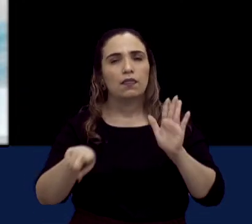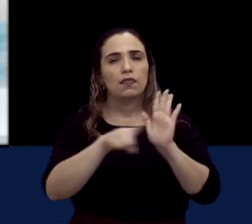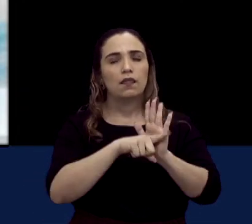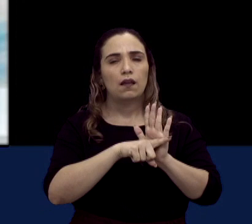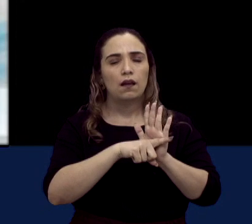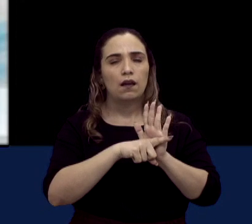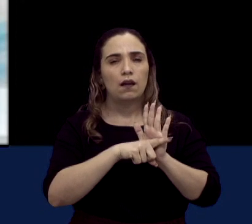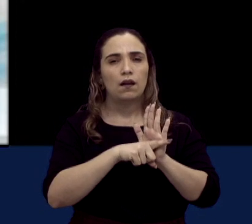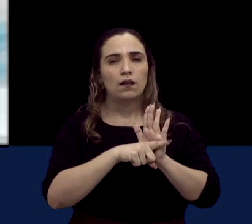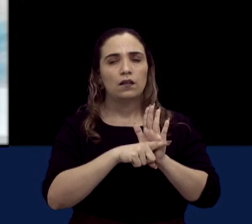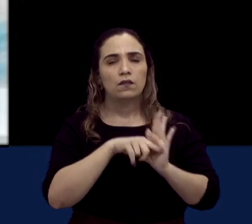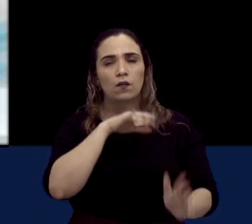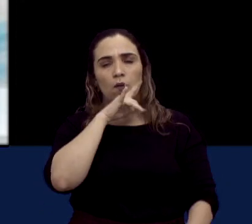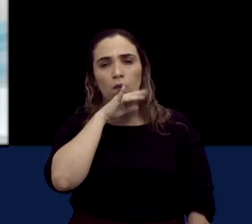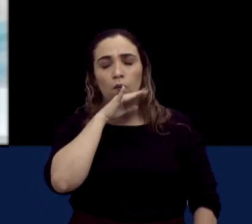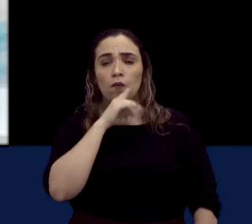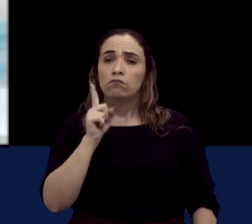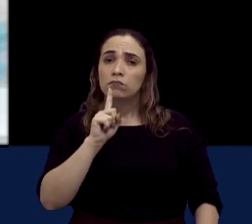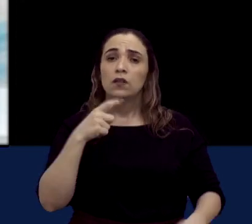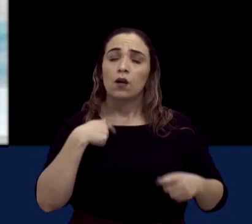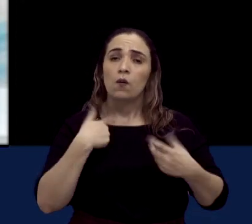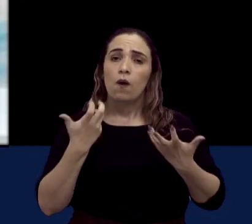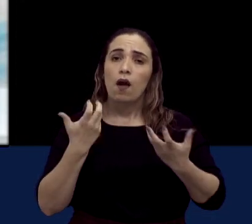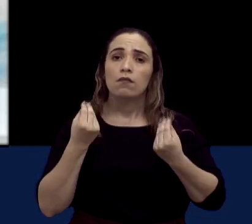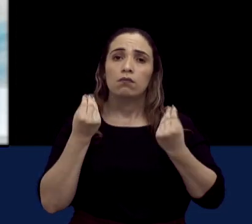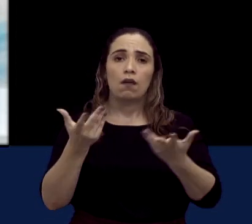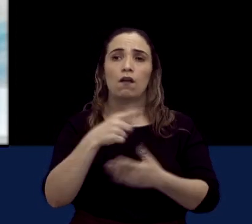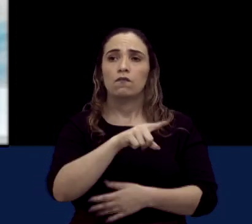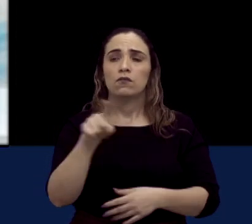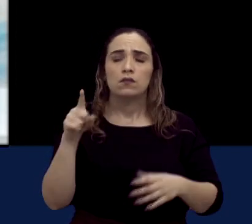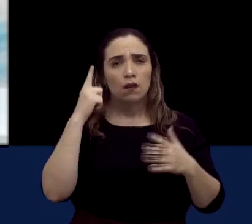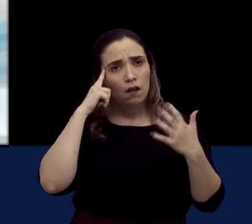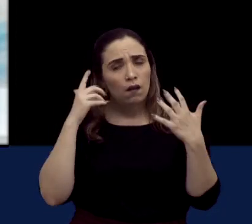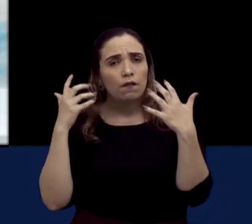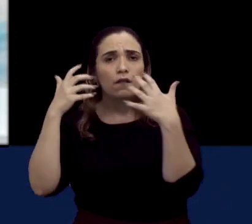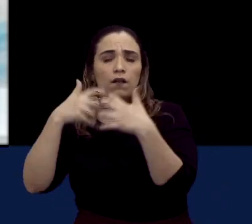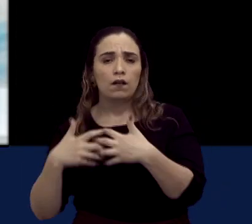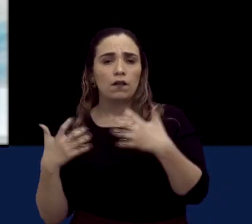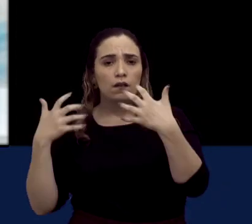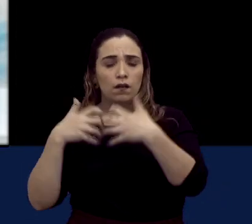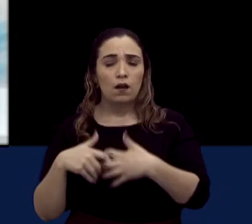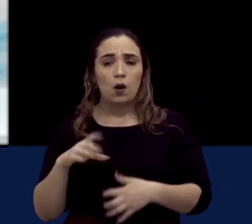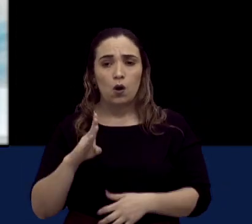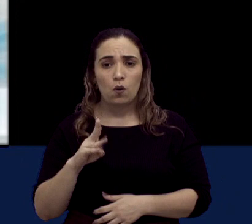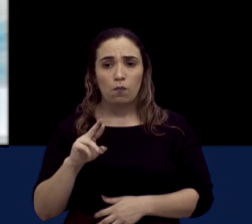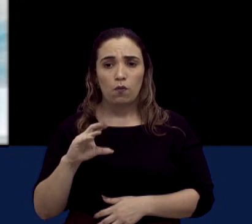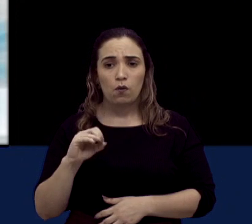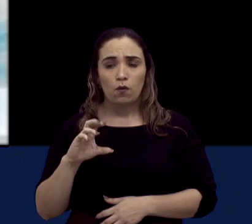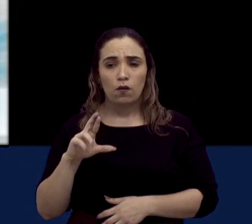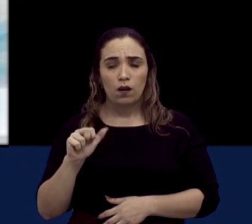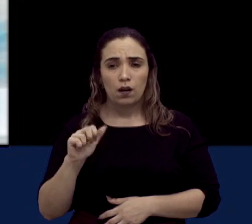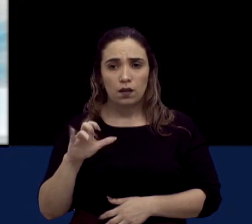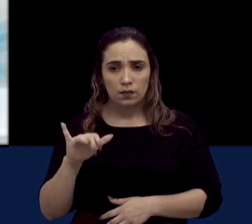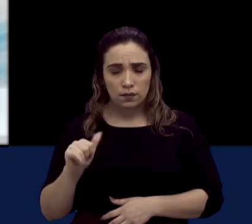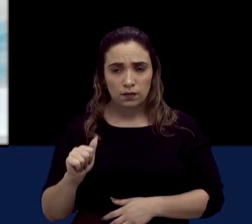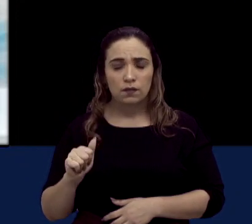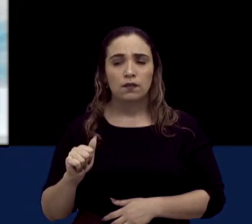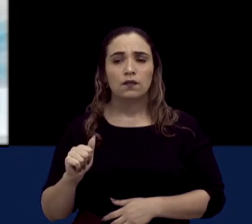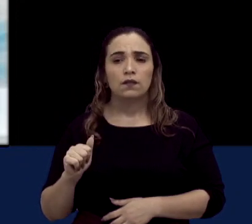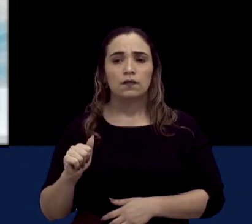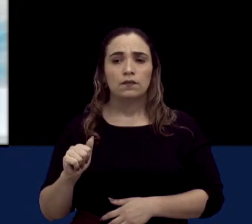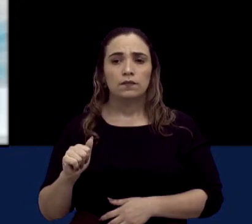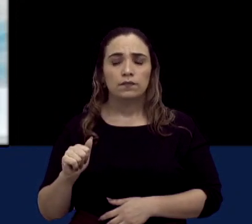eu trago mais um momento de reflexão para a gente. Nem sempre, pessoal, a burocracia, ou na verdade, a